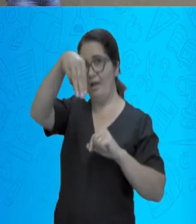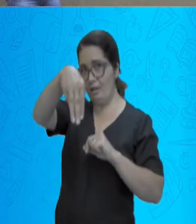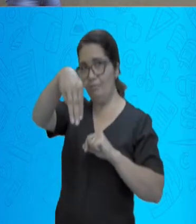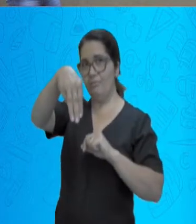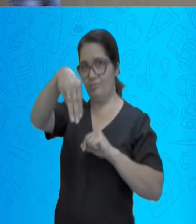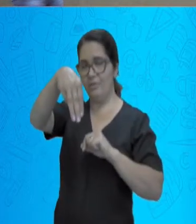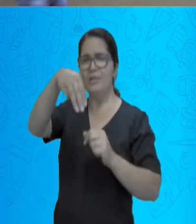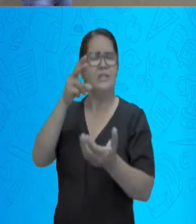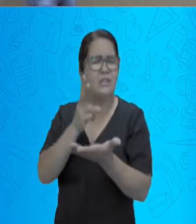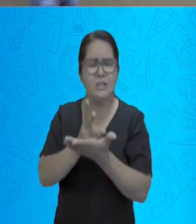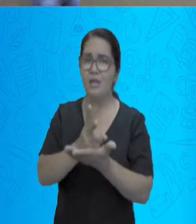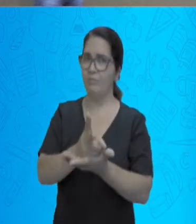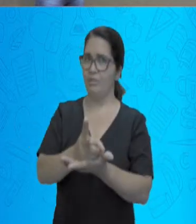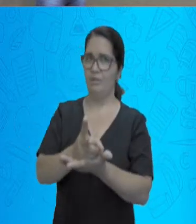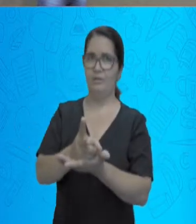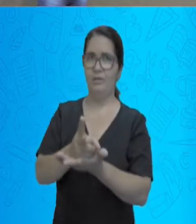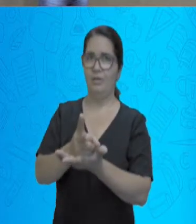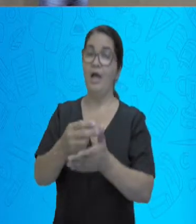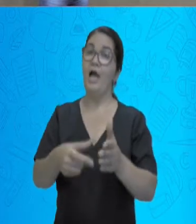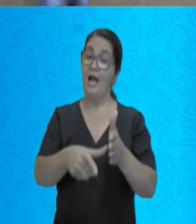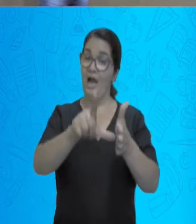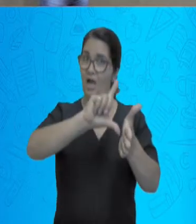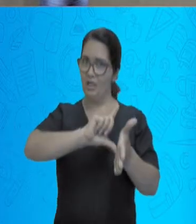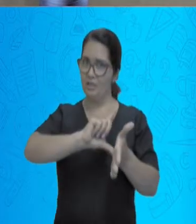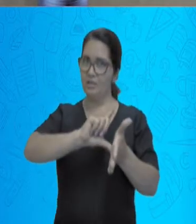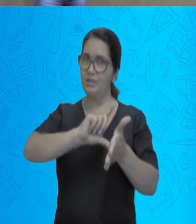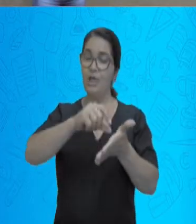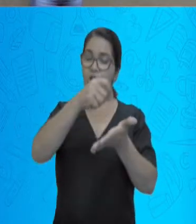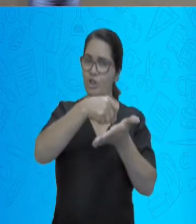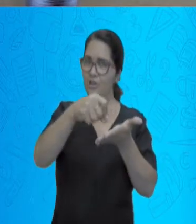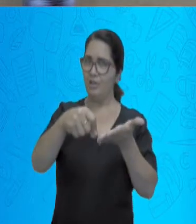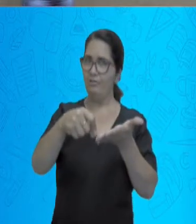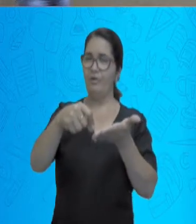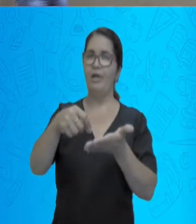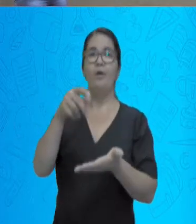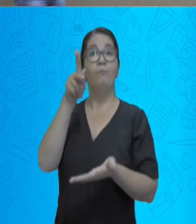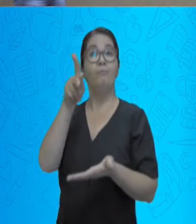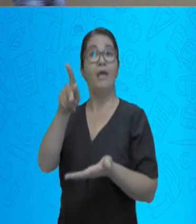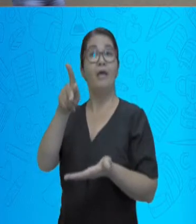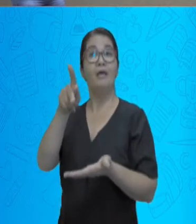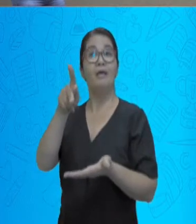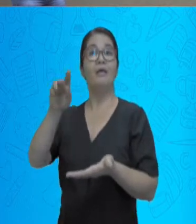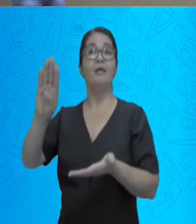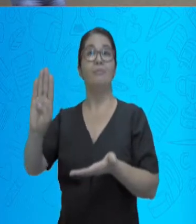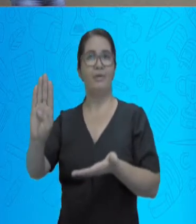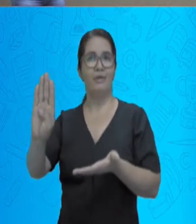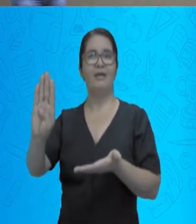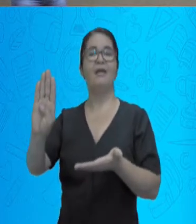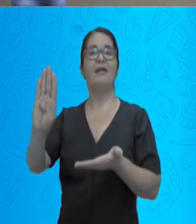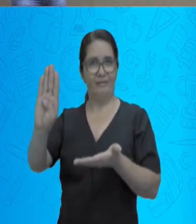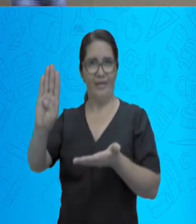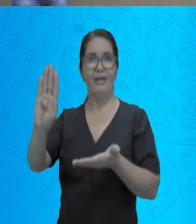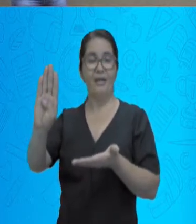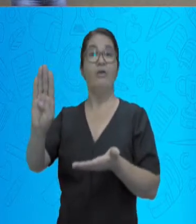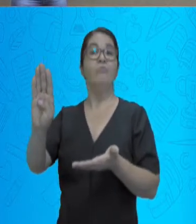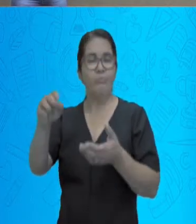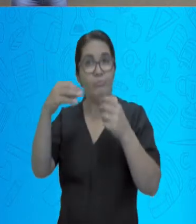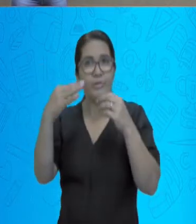M. M antes do P e do B. Sempre vocês vão ver a letra